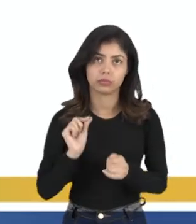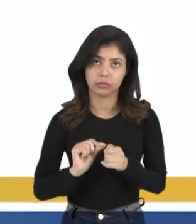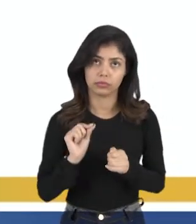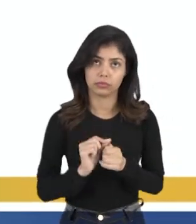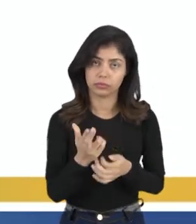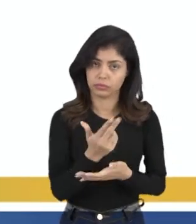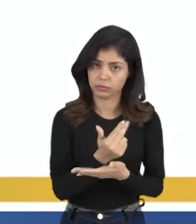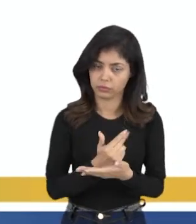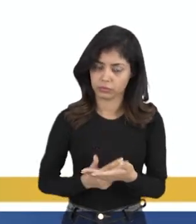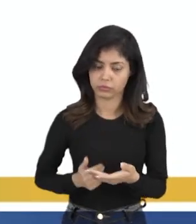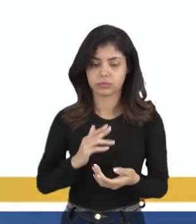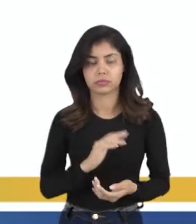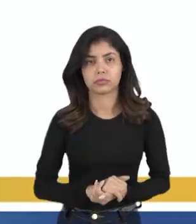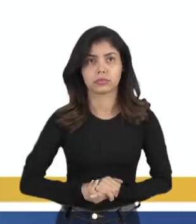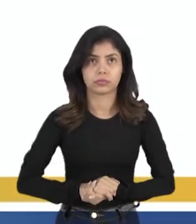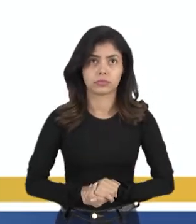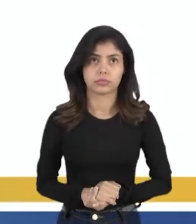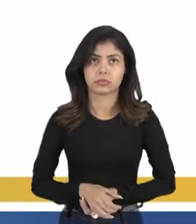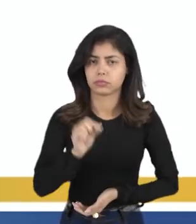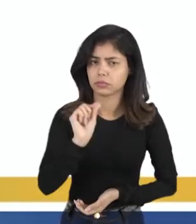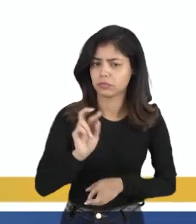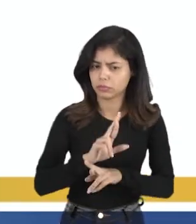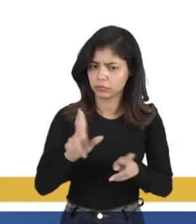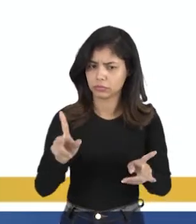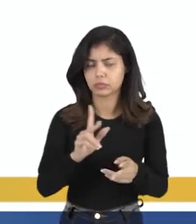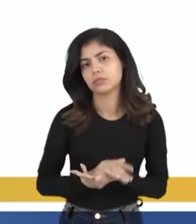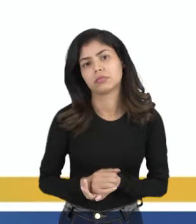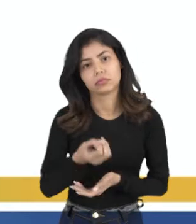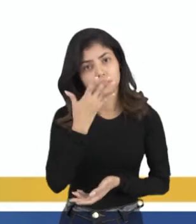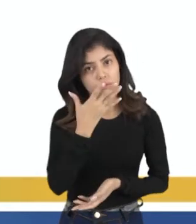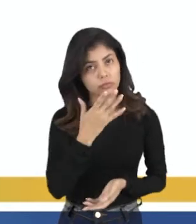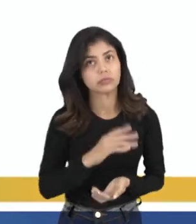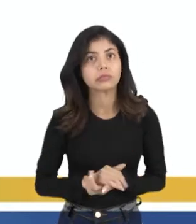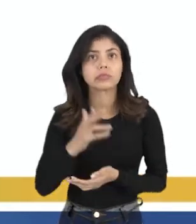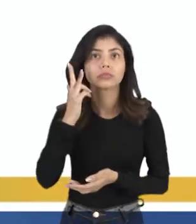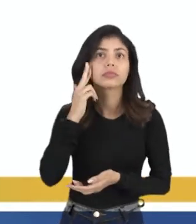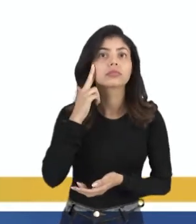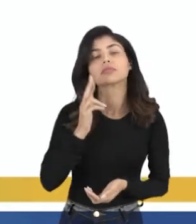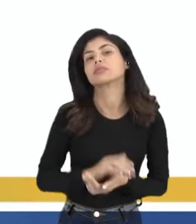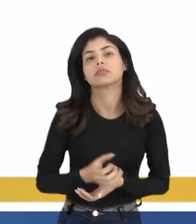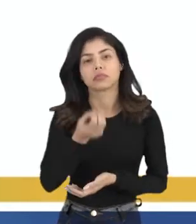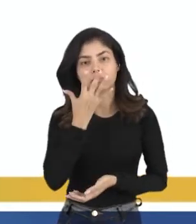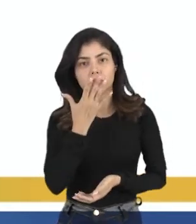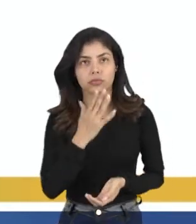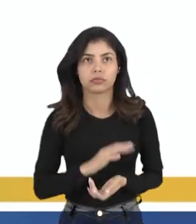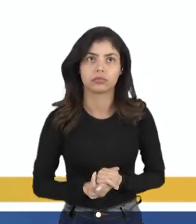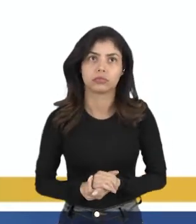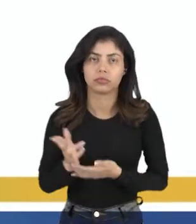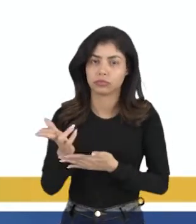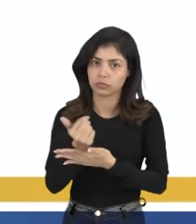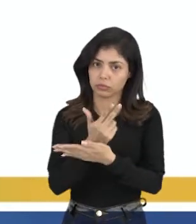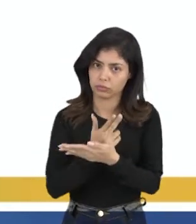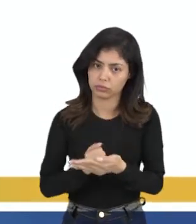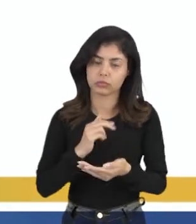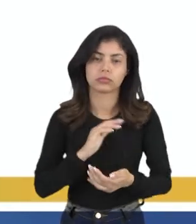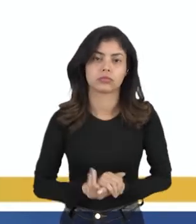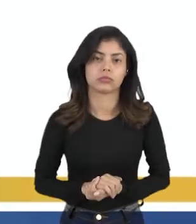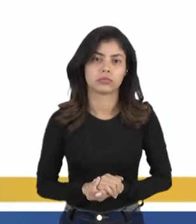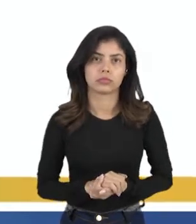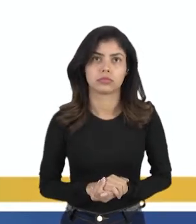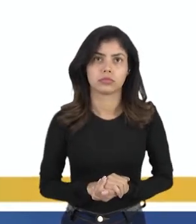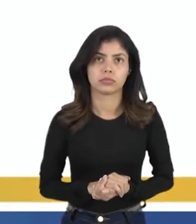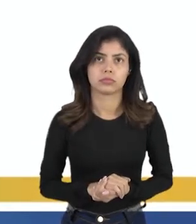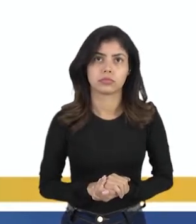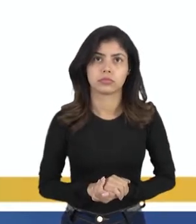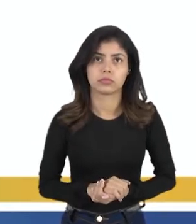fins artísticos. O que diferencia uma fotografia normal de uma fotografia artística é